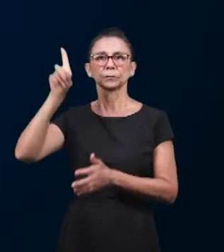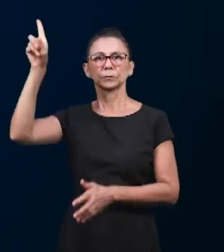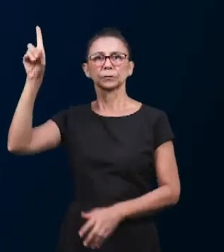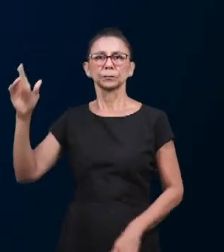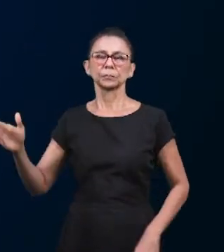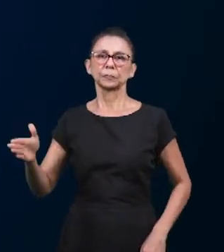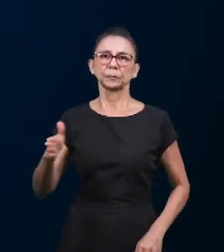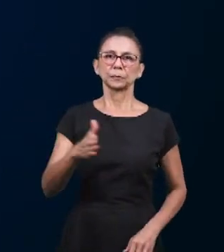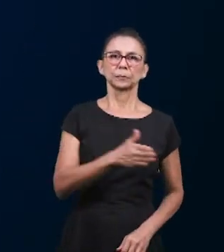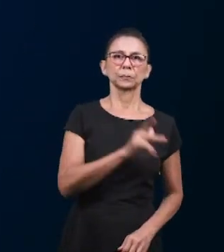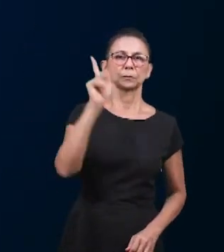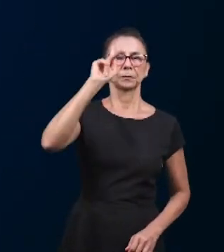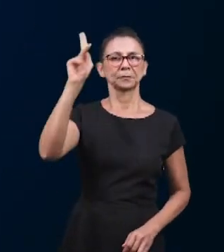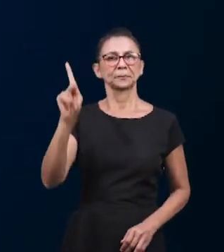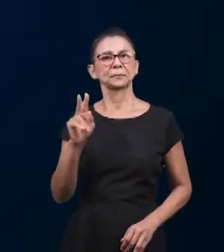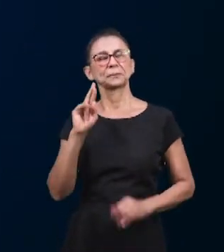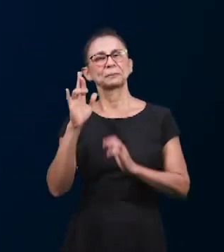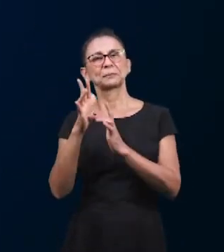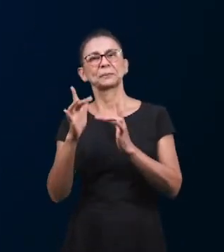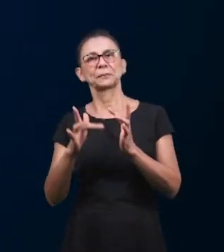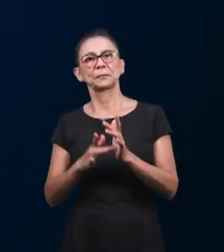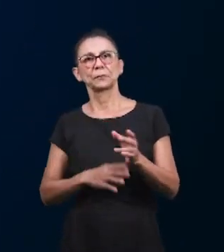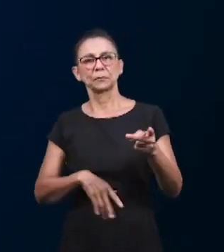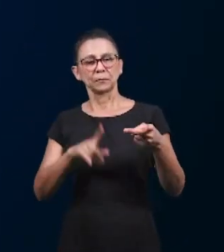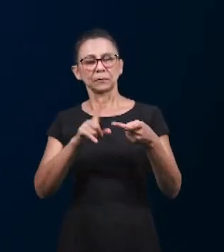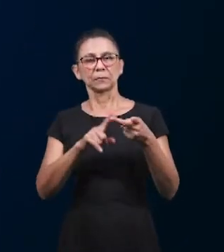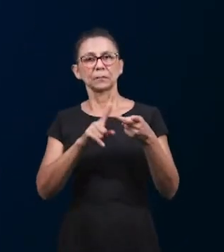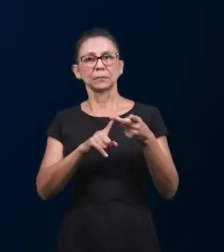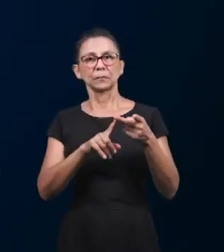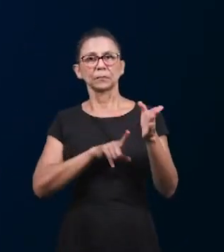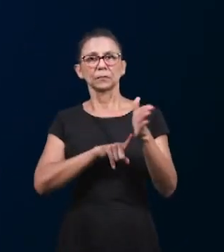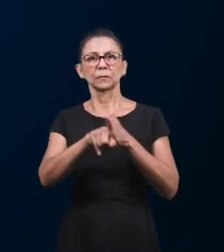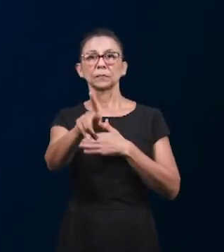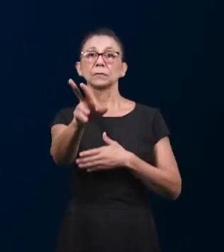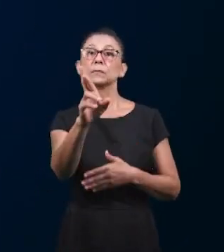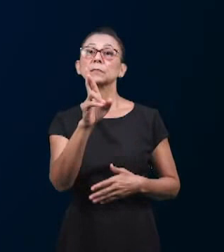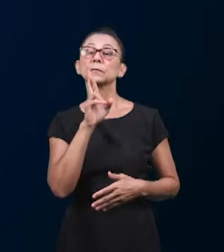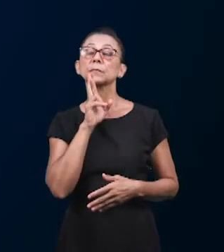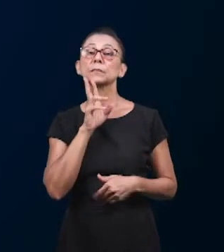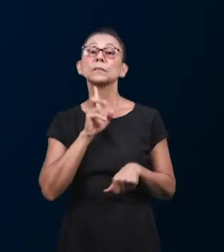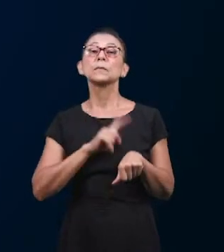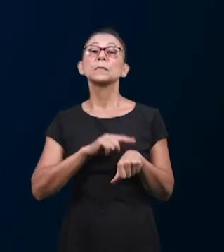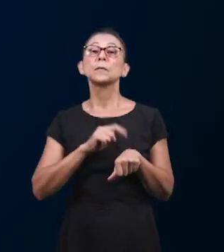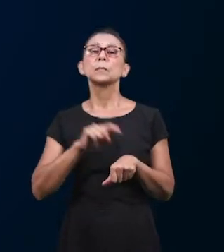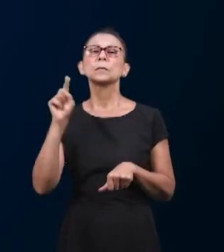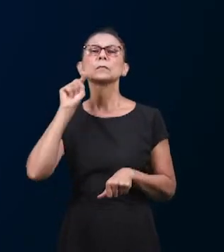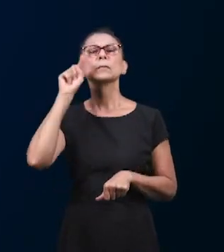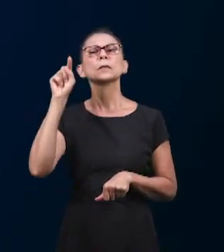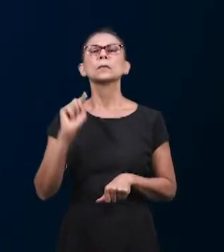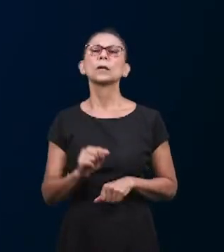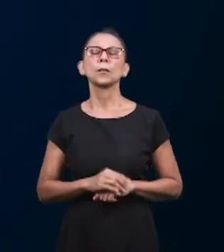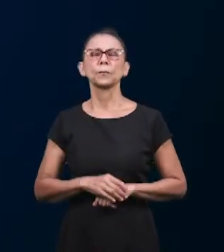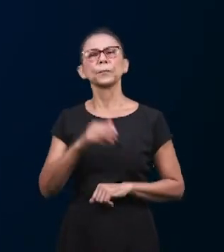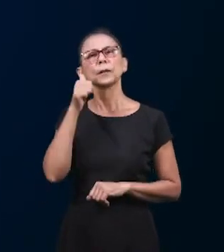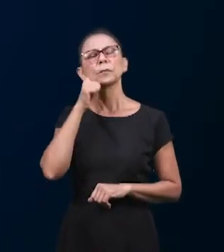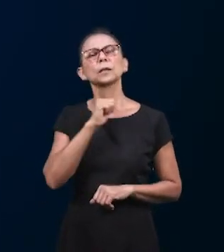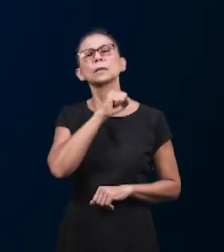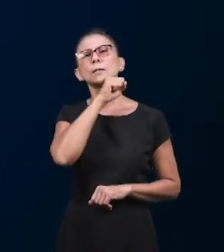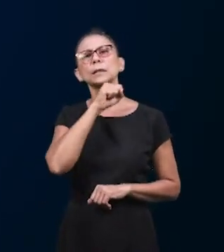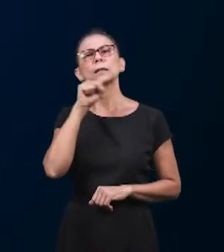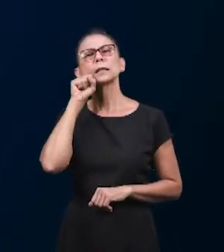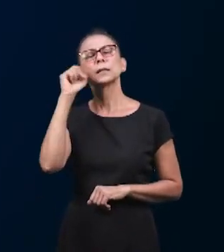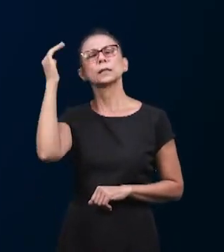Senhor Jesus, respondendo à segunda pergunta, que diz, em qual momento a mulher